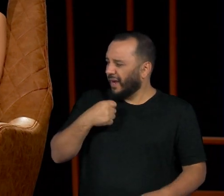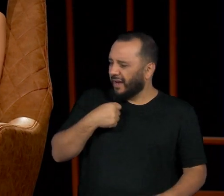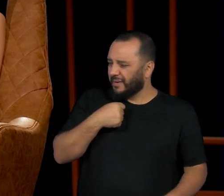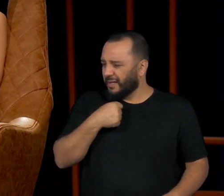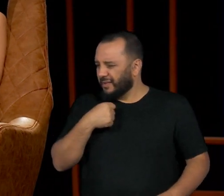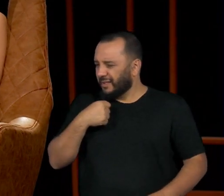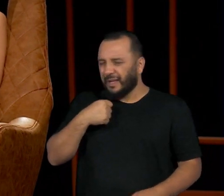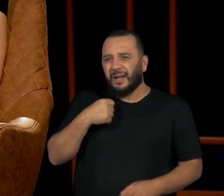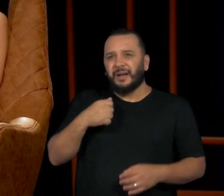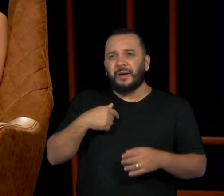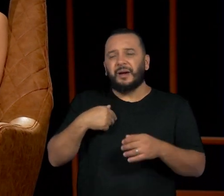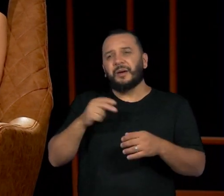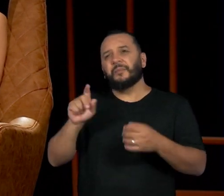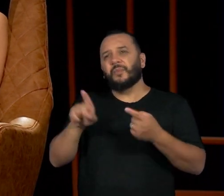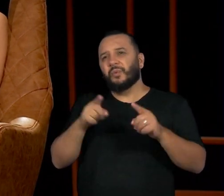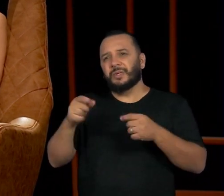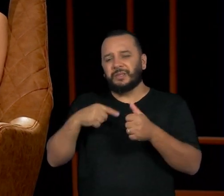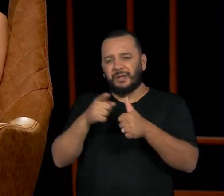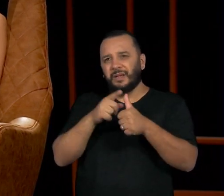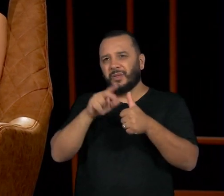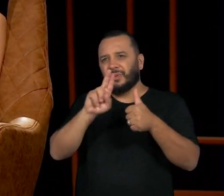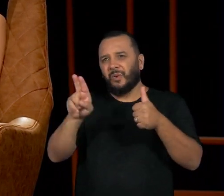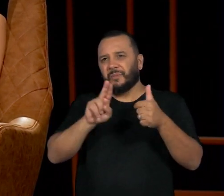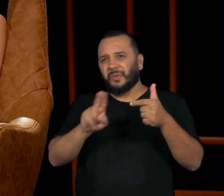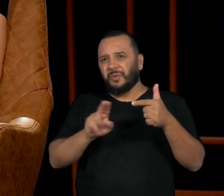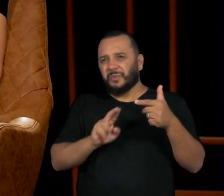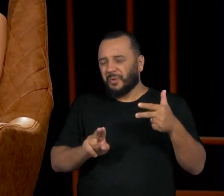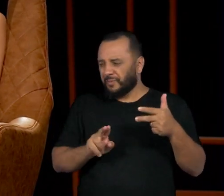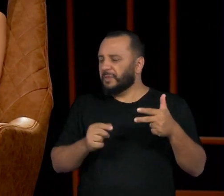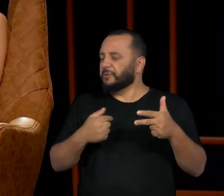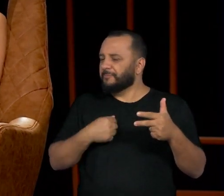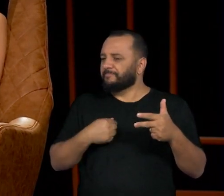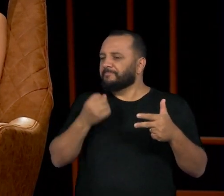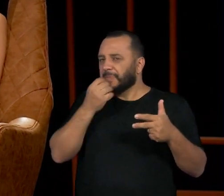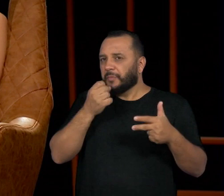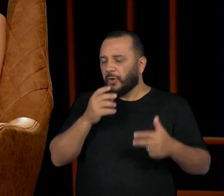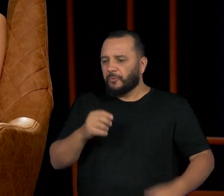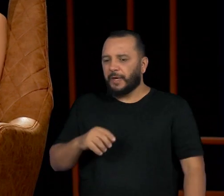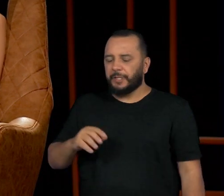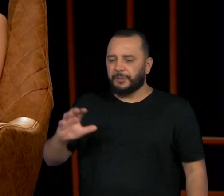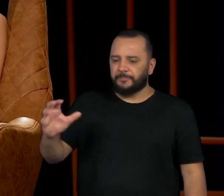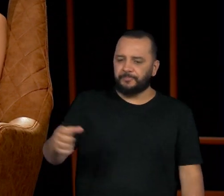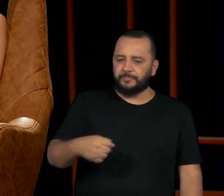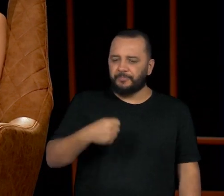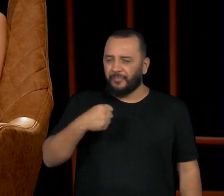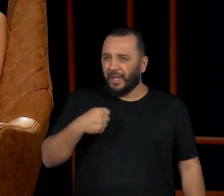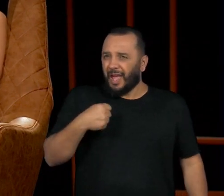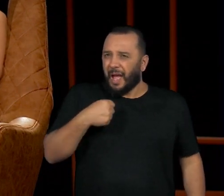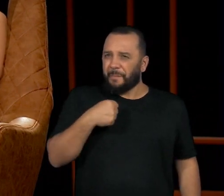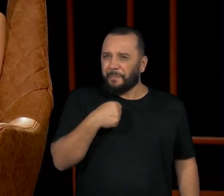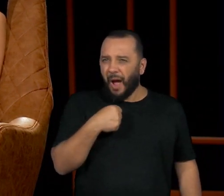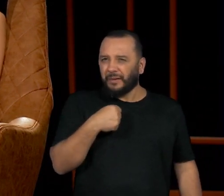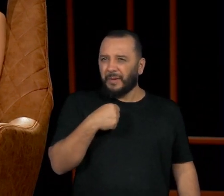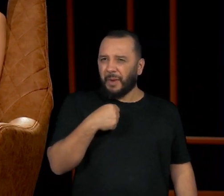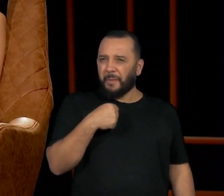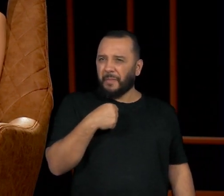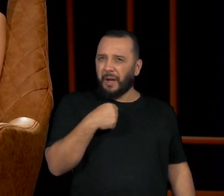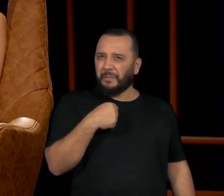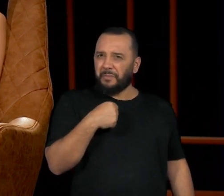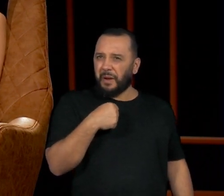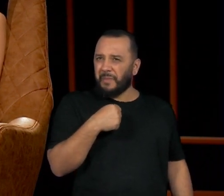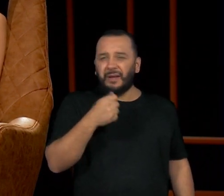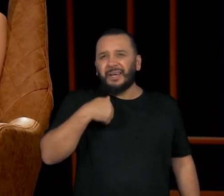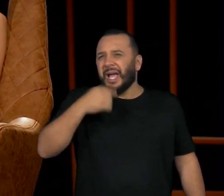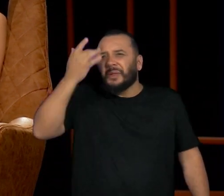Night and Day e All of Me. E eu, beleza, vamos nessa. Na hora que eu empunhei o microfone, fiz o teste, eu não sabia o que era